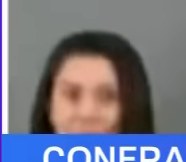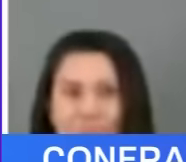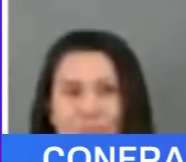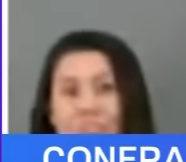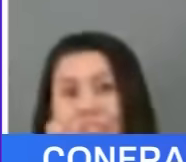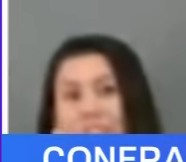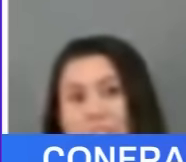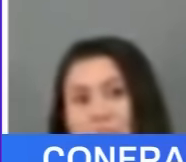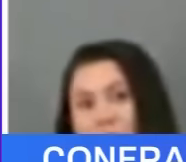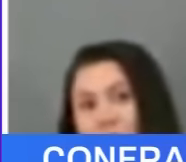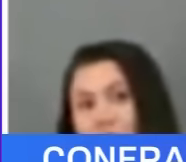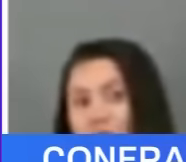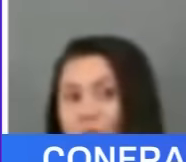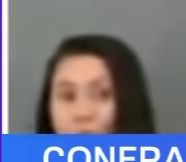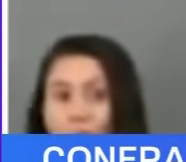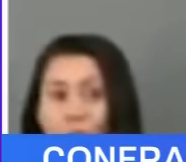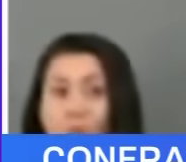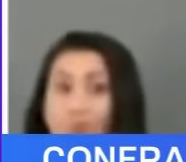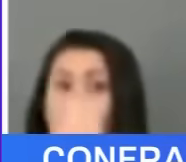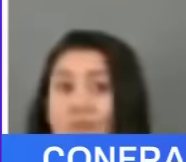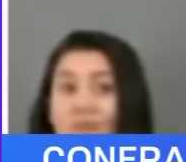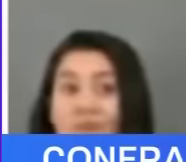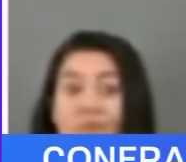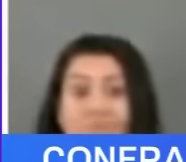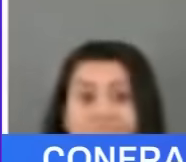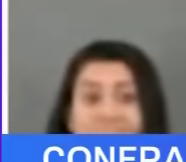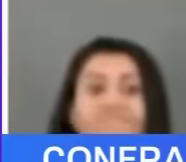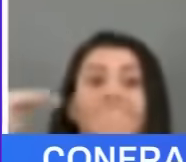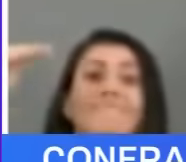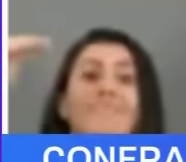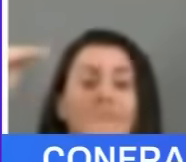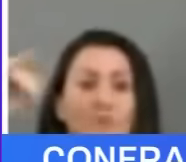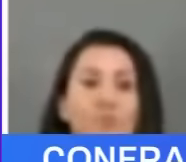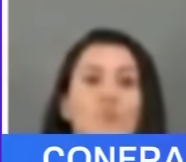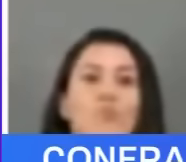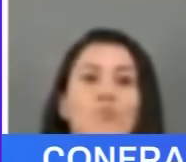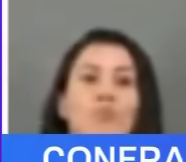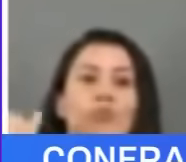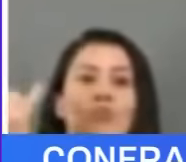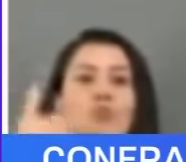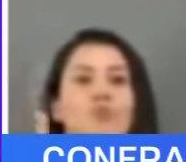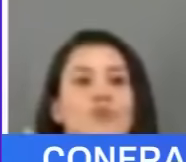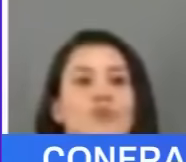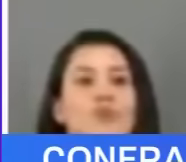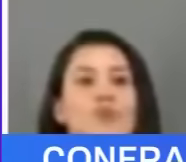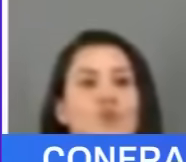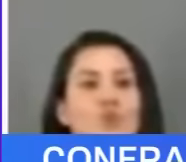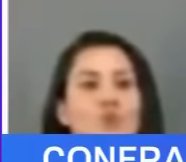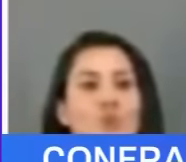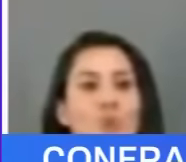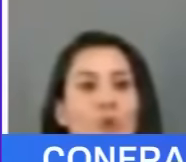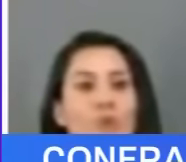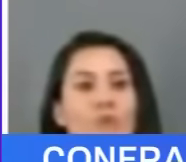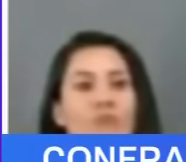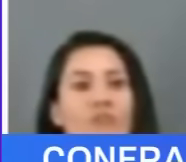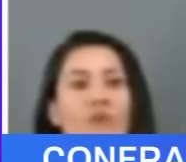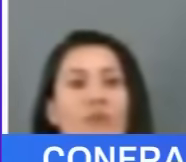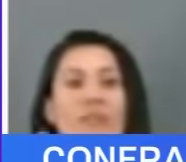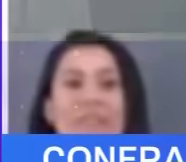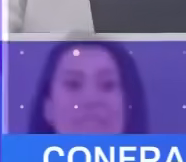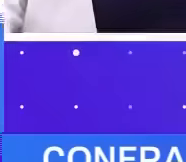feminino de forró e a música de Margarete Menezes ela que é a nossa Diva também